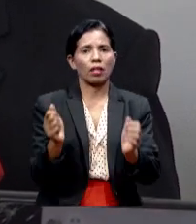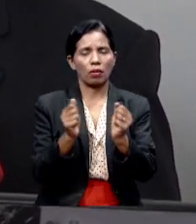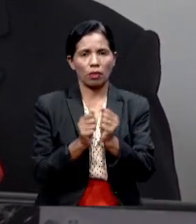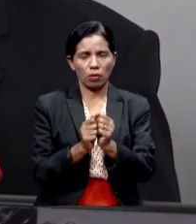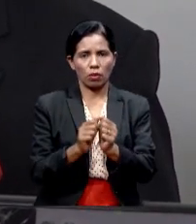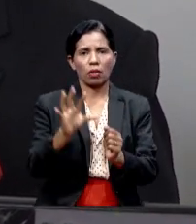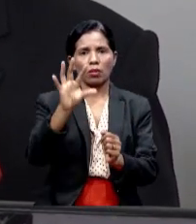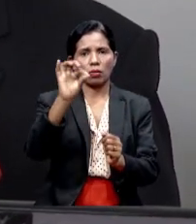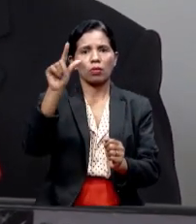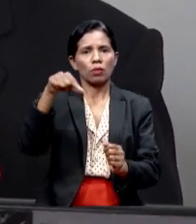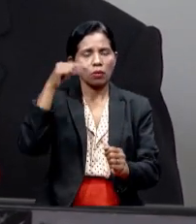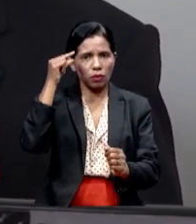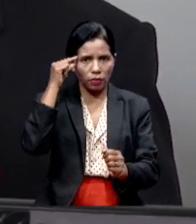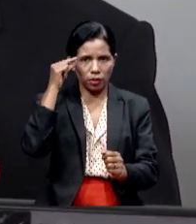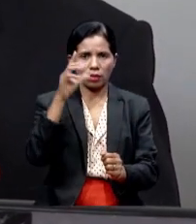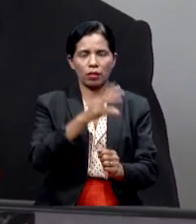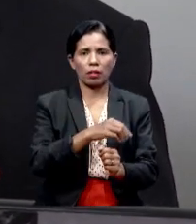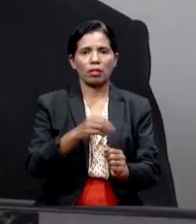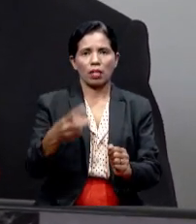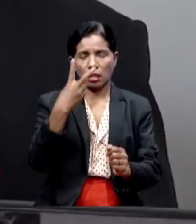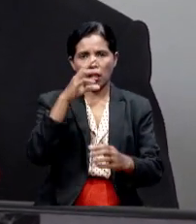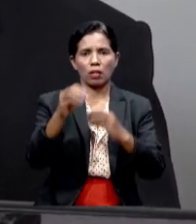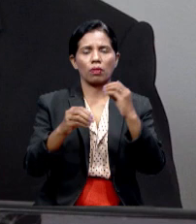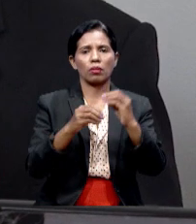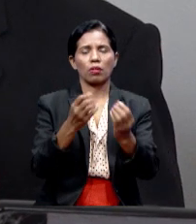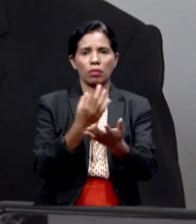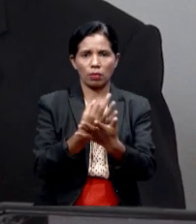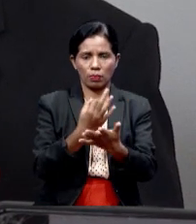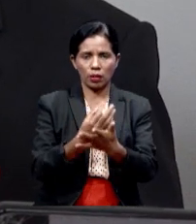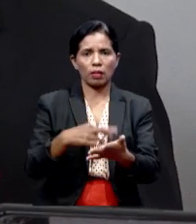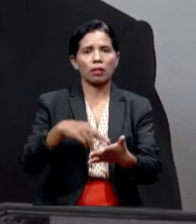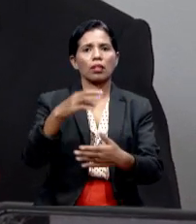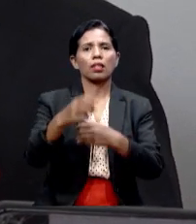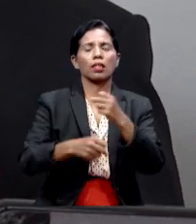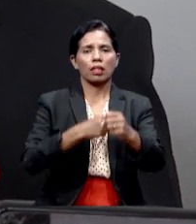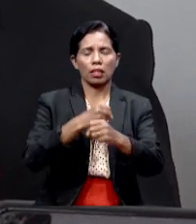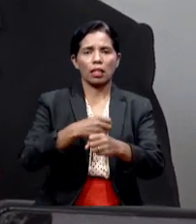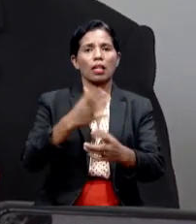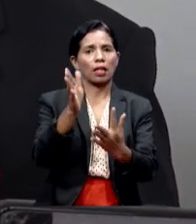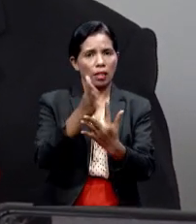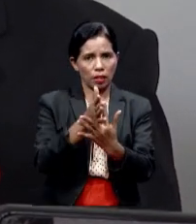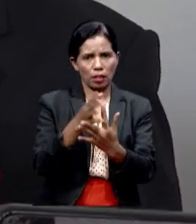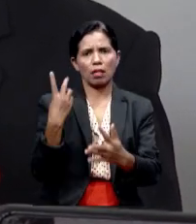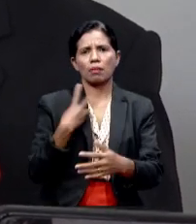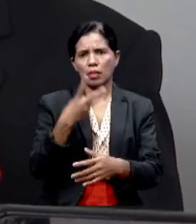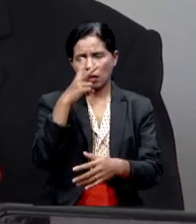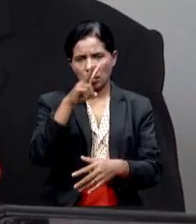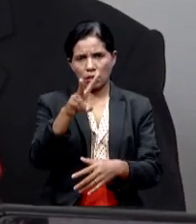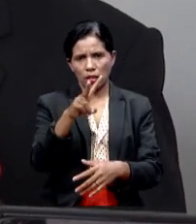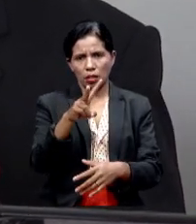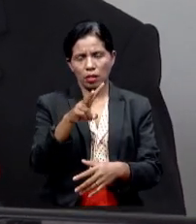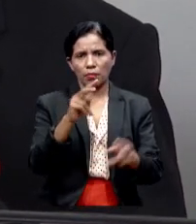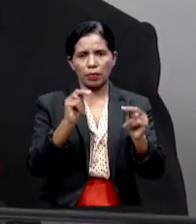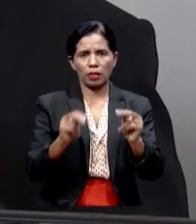nono governo ninia elaborasaun ba osamento retificativo ia tinang klarang ne amihare katak ia